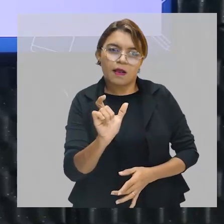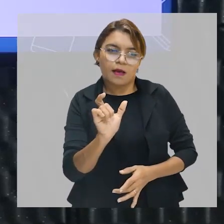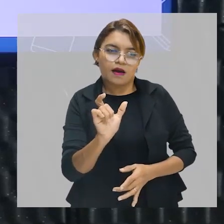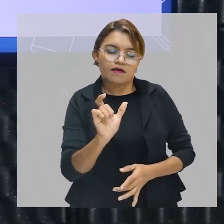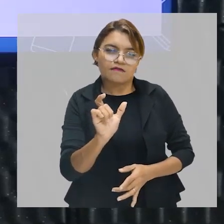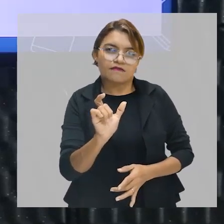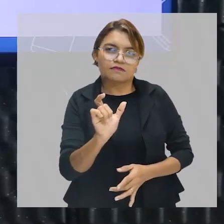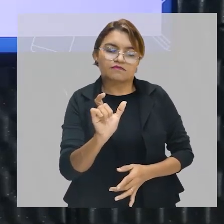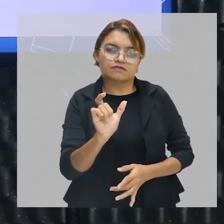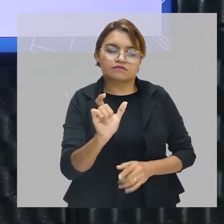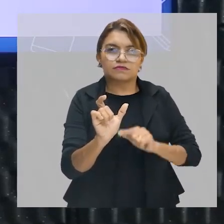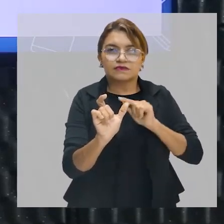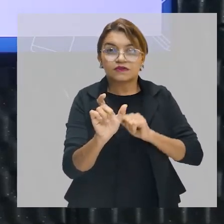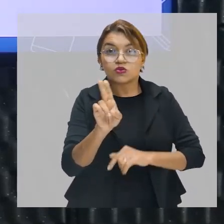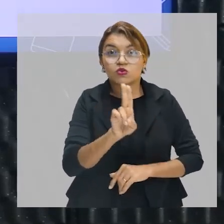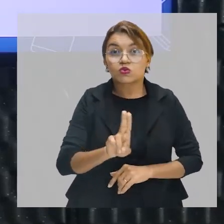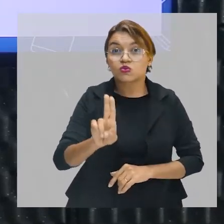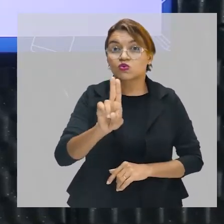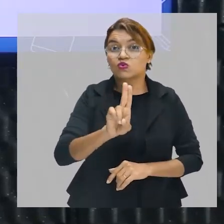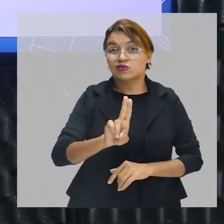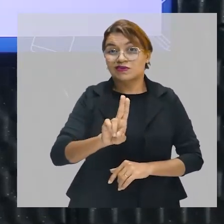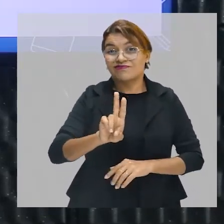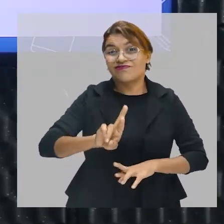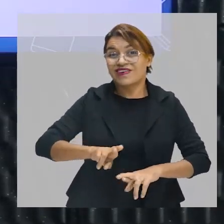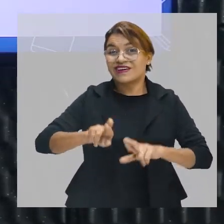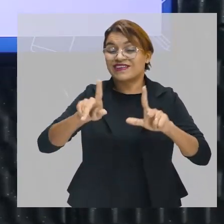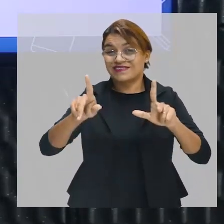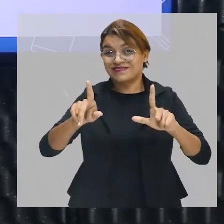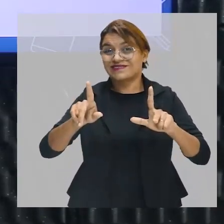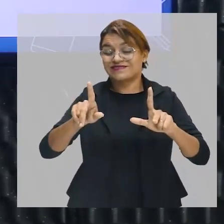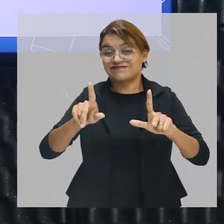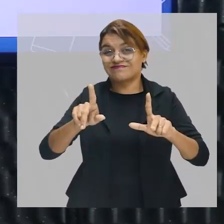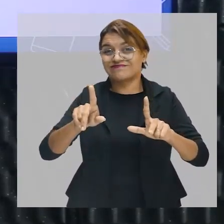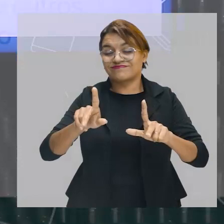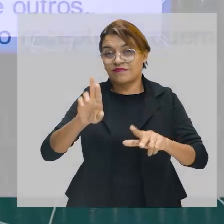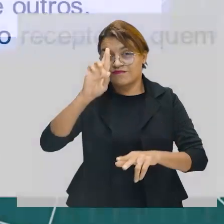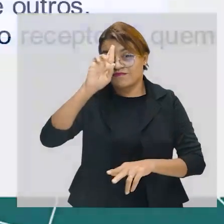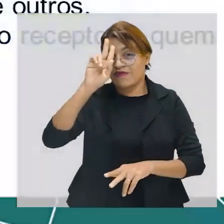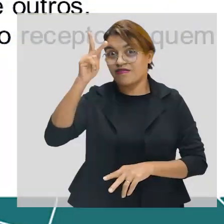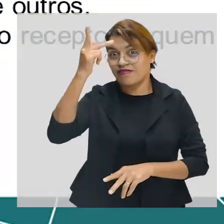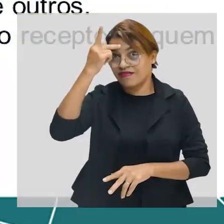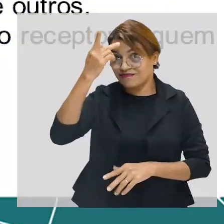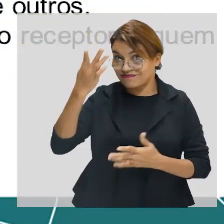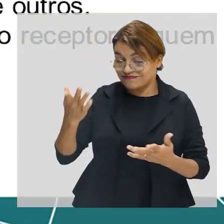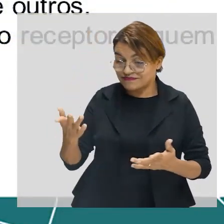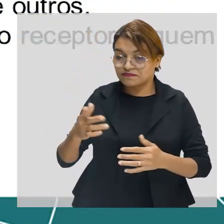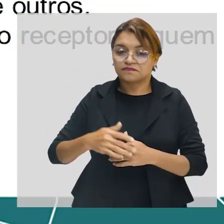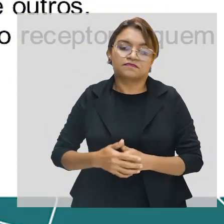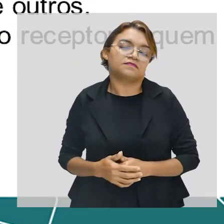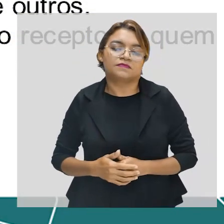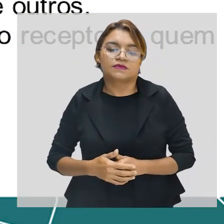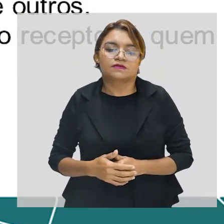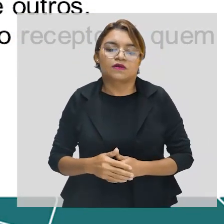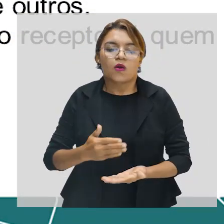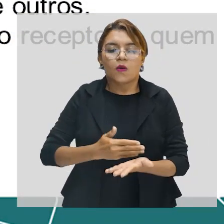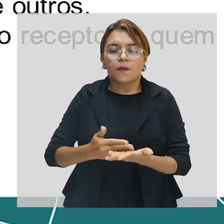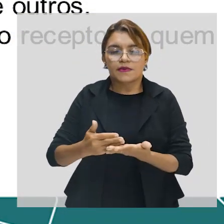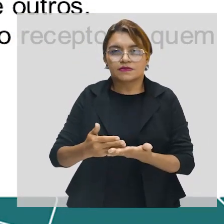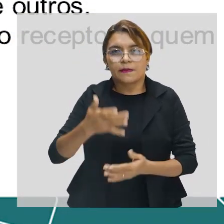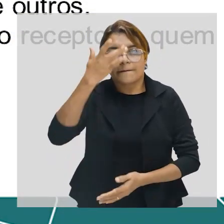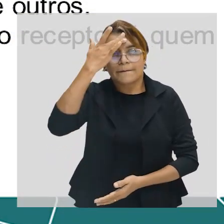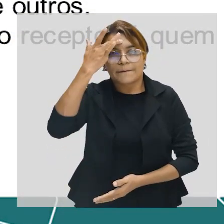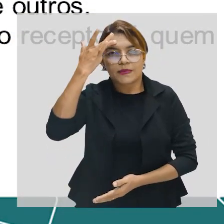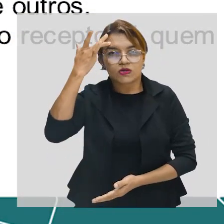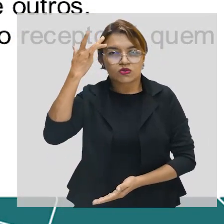e distorcerem aquilo que foi falado. Então, vamos começar aqui com o emissor.